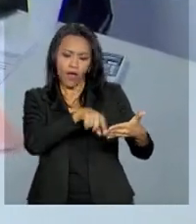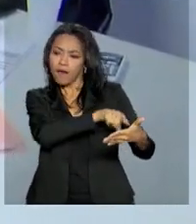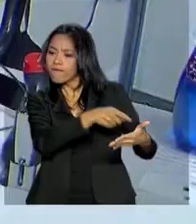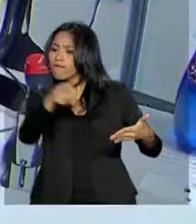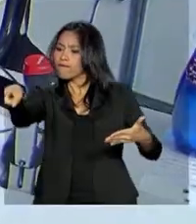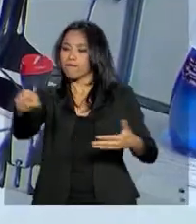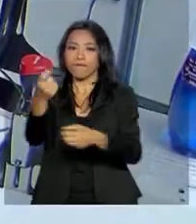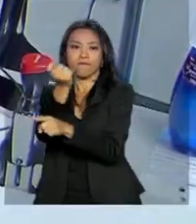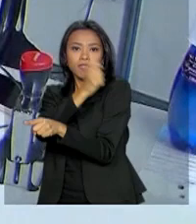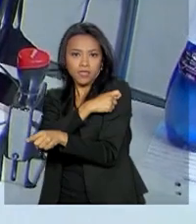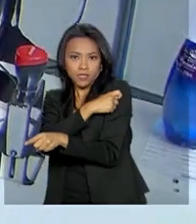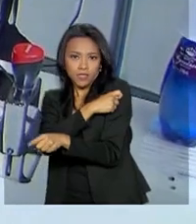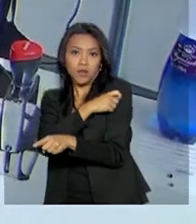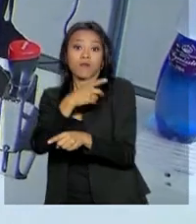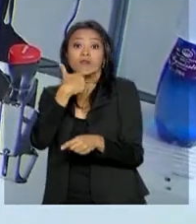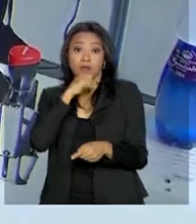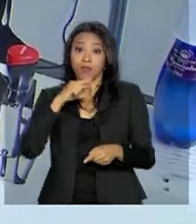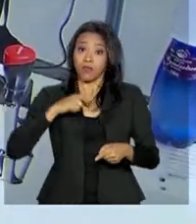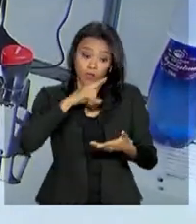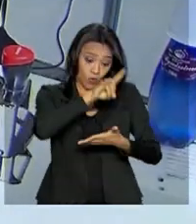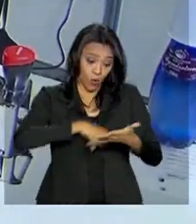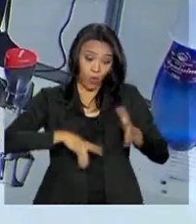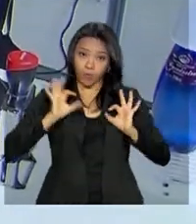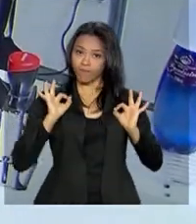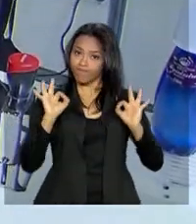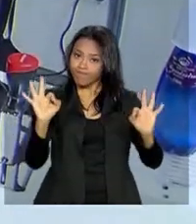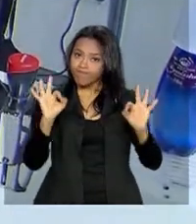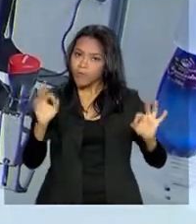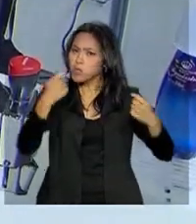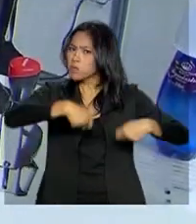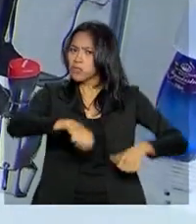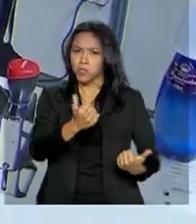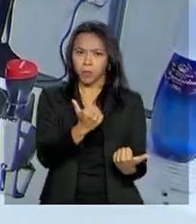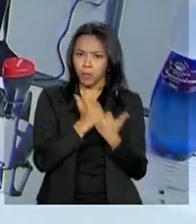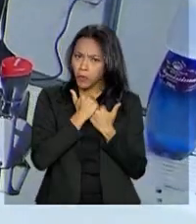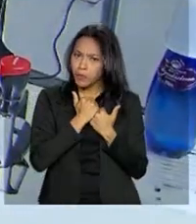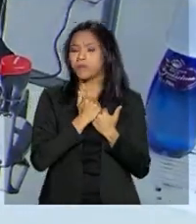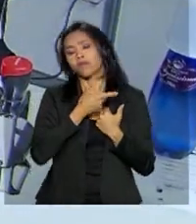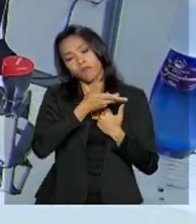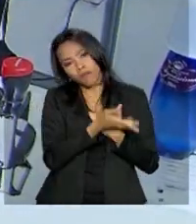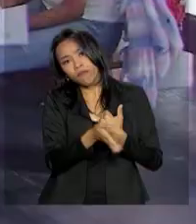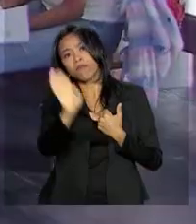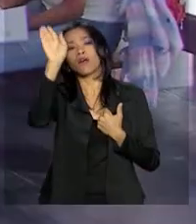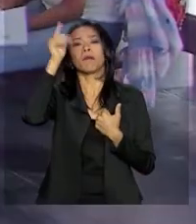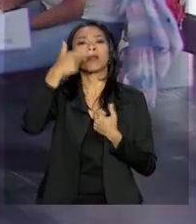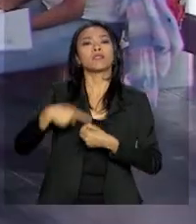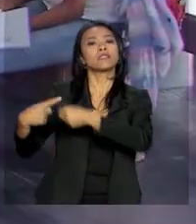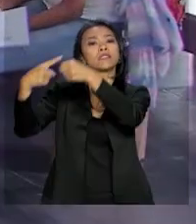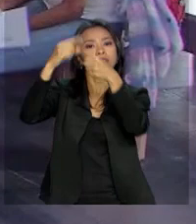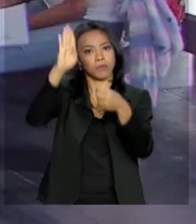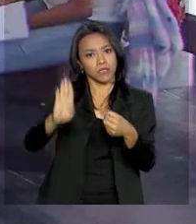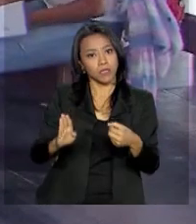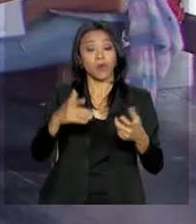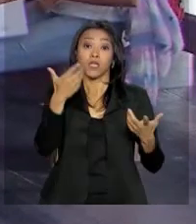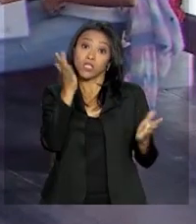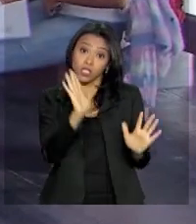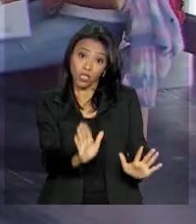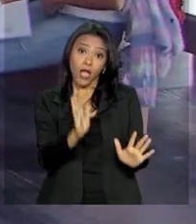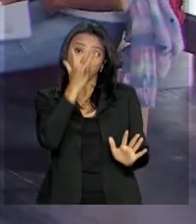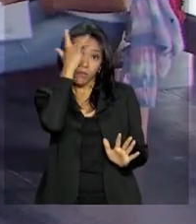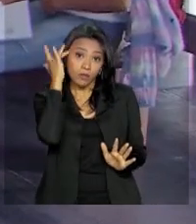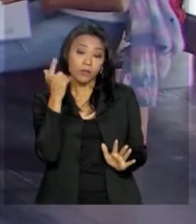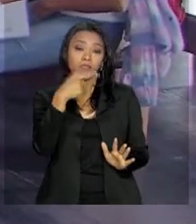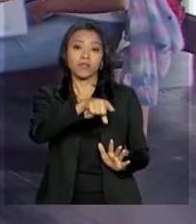vacinação quem está com a documentação em dia e não precisa de auxílio segue destino no brasil já as pessoas em situação de vulnerabilidade